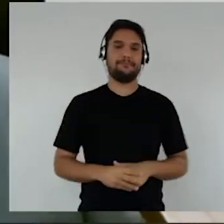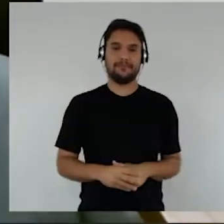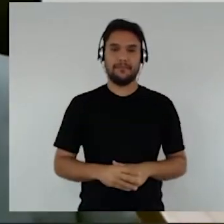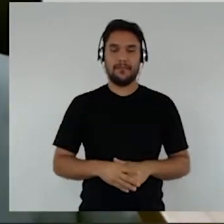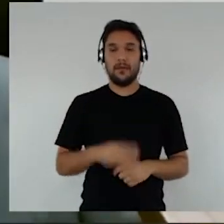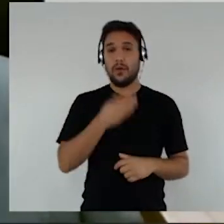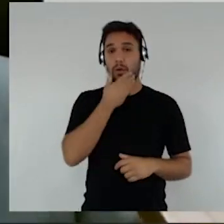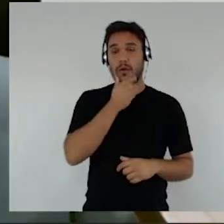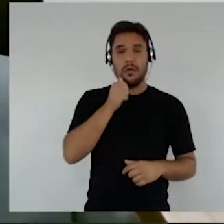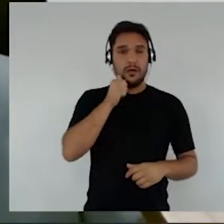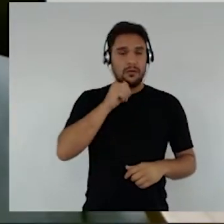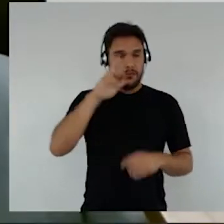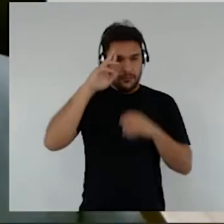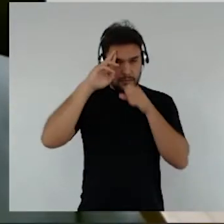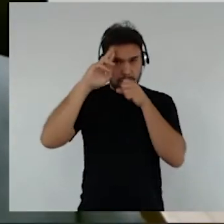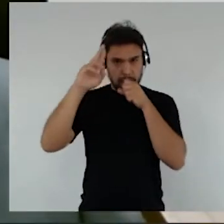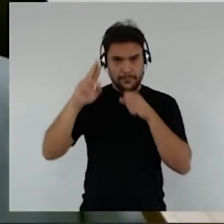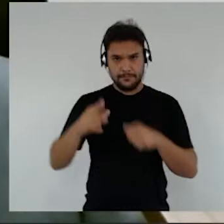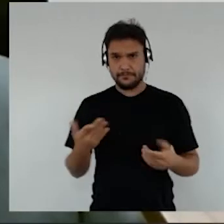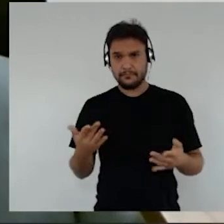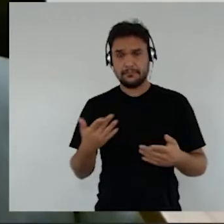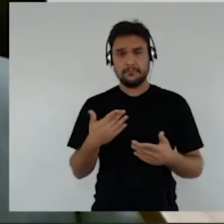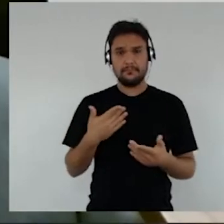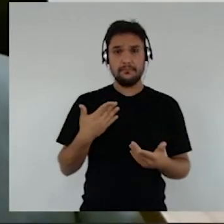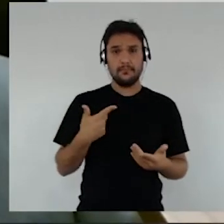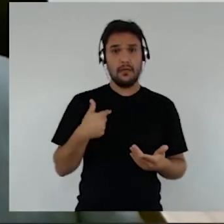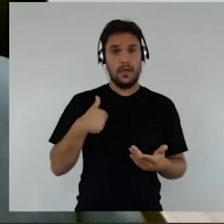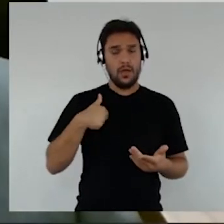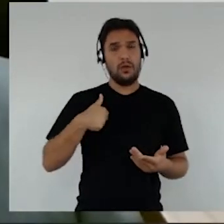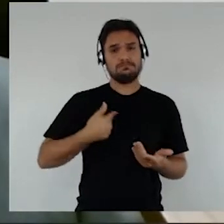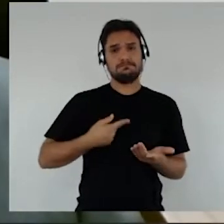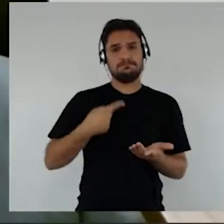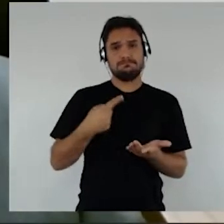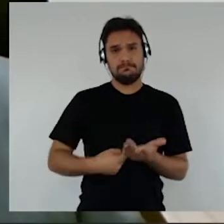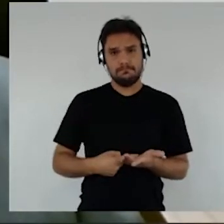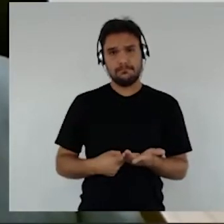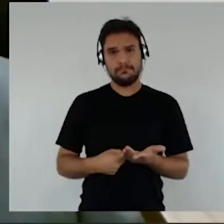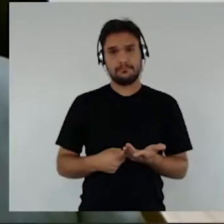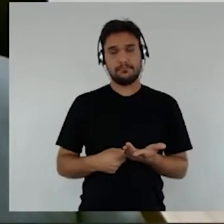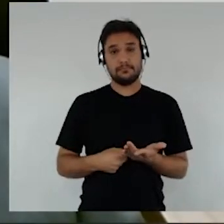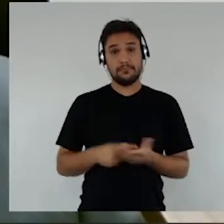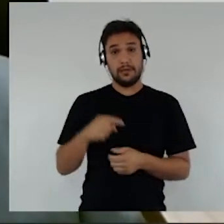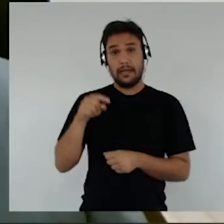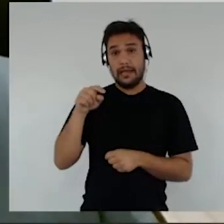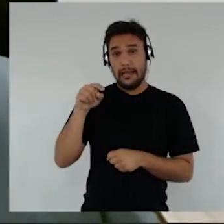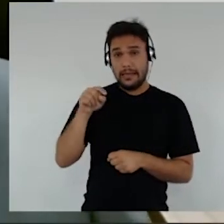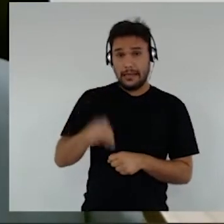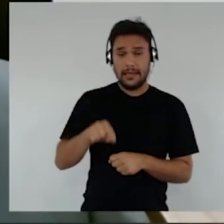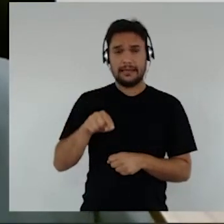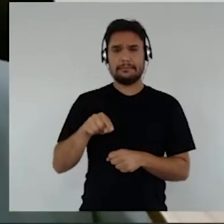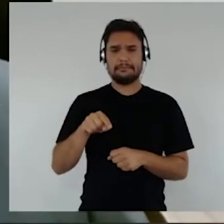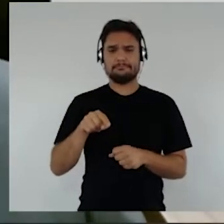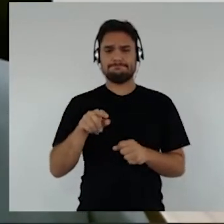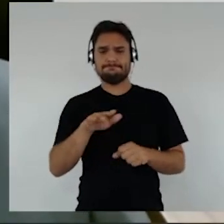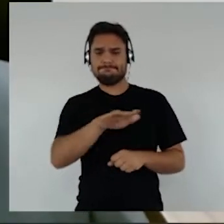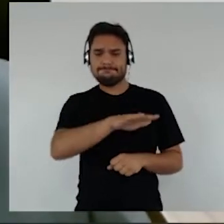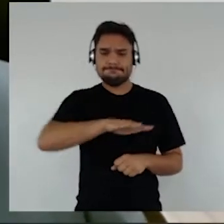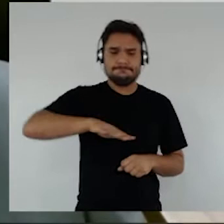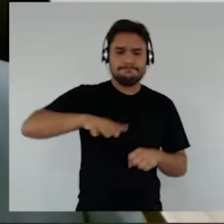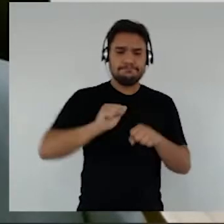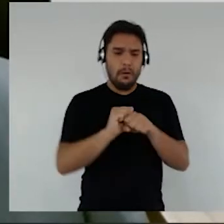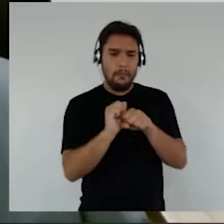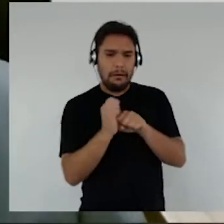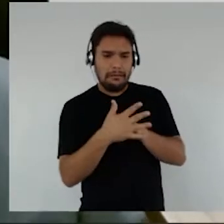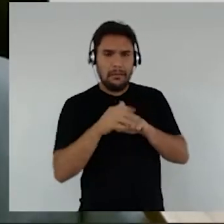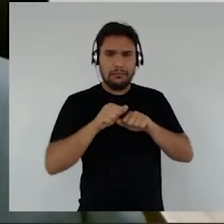Senhoras e senhores, confesso que estou convencido de que esse tenebroso cenário pandêmico que